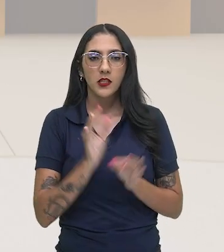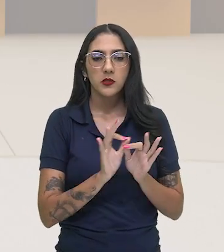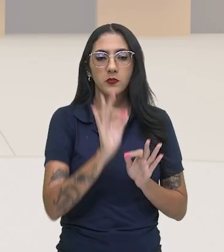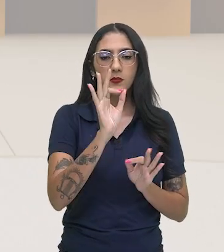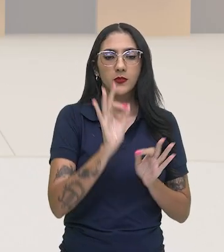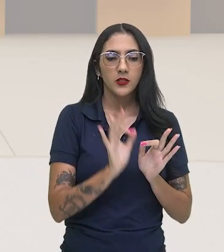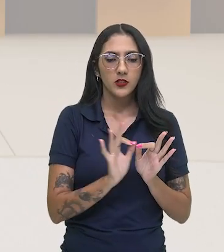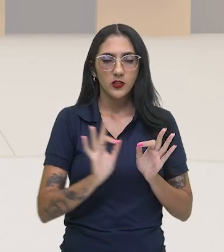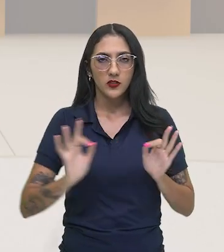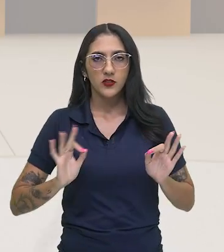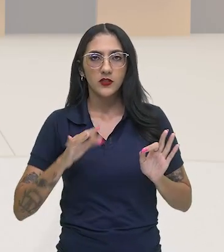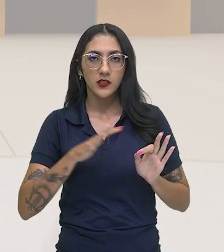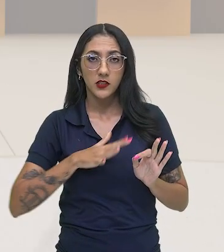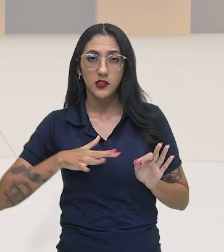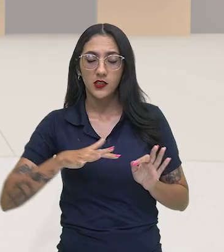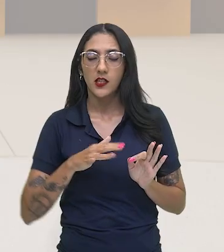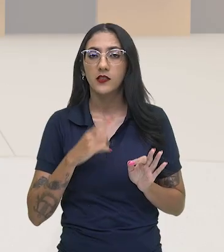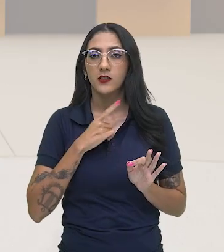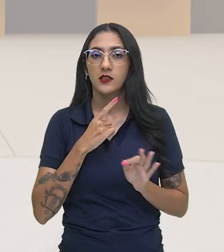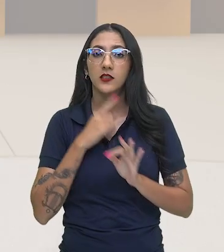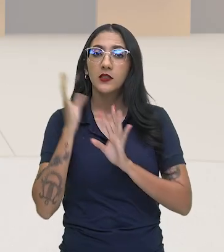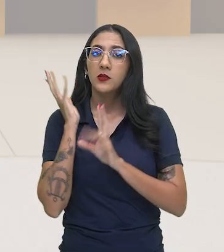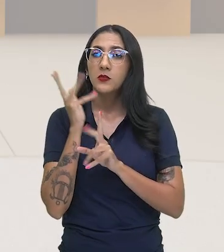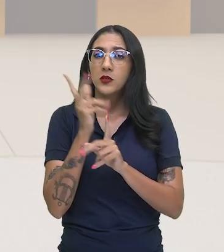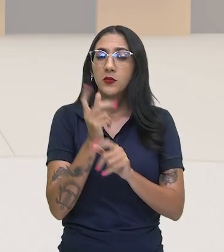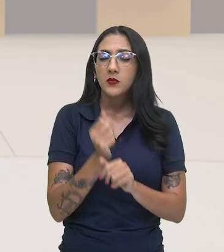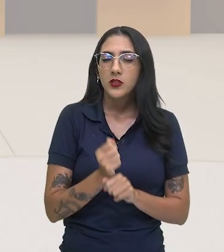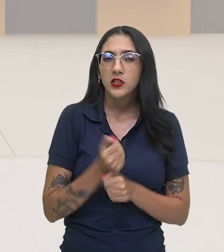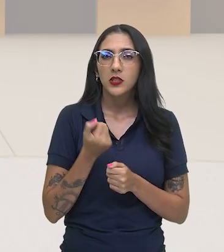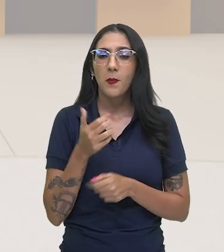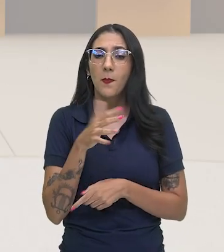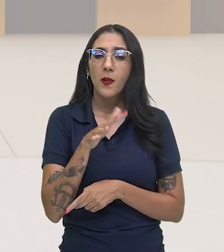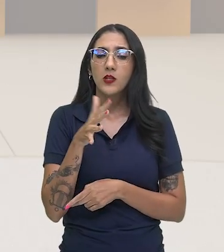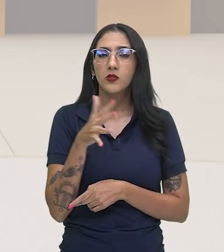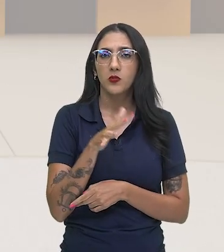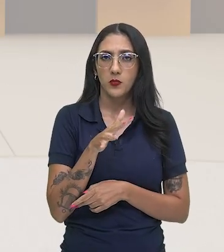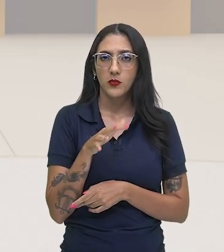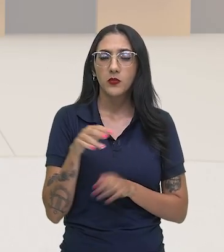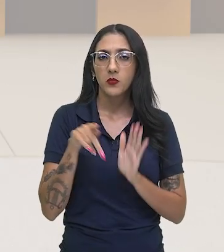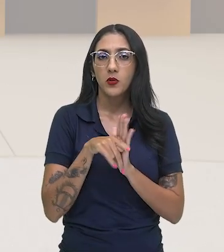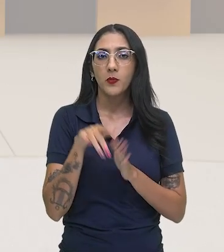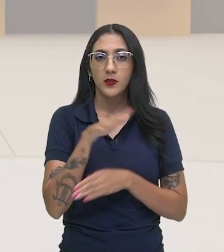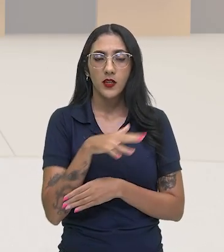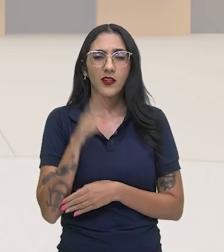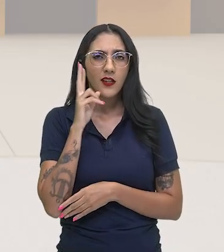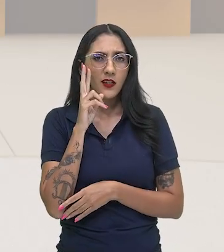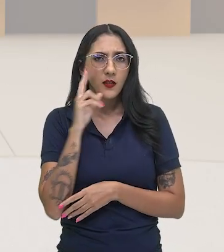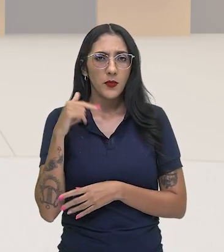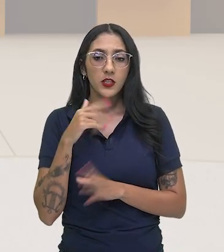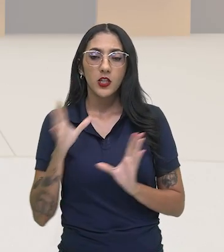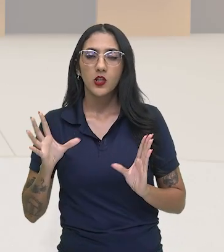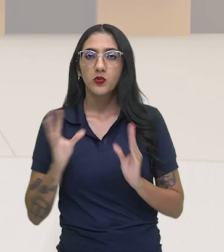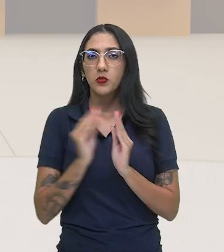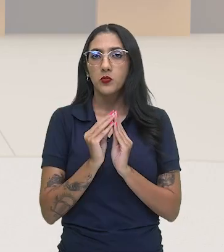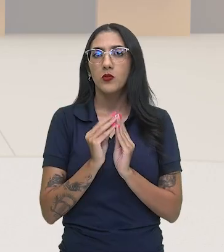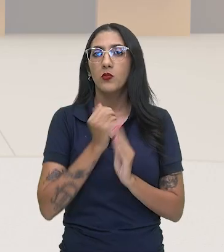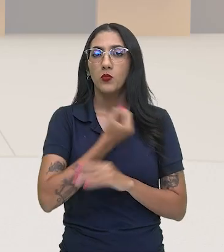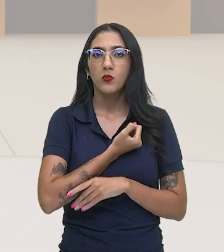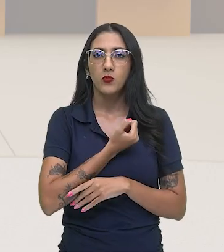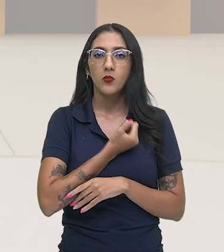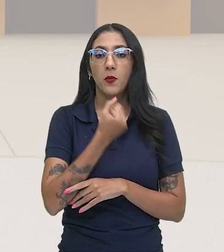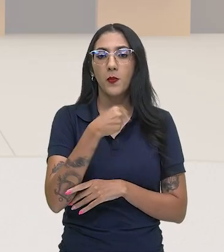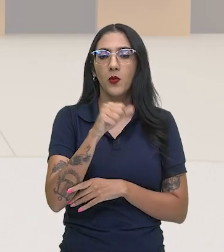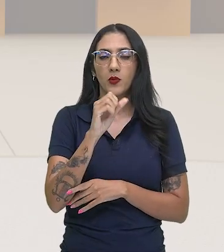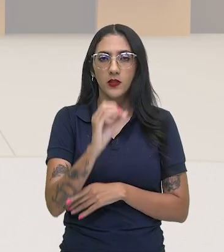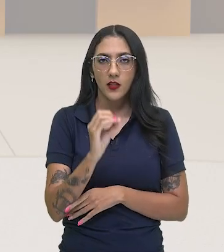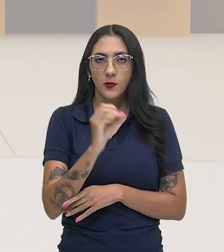área desmatada. Então, a gente calculou uma medida aproximada, porque vocês lembram que a gente arredondou o valor para 80, não foi? Então, isso